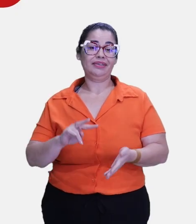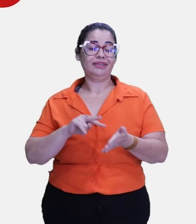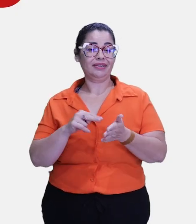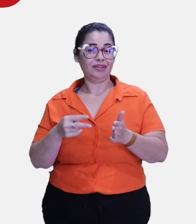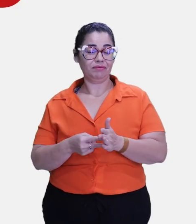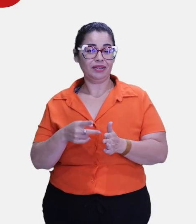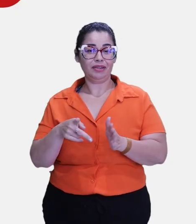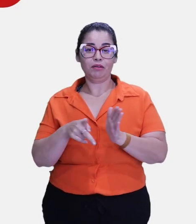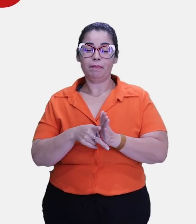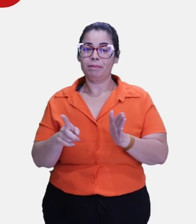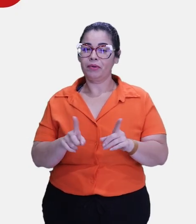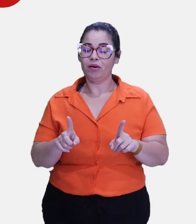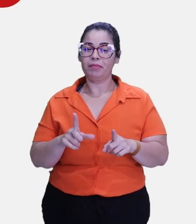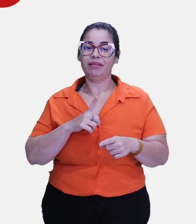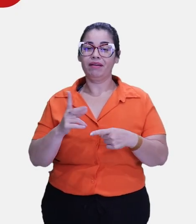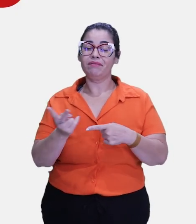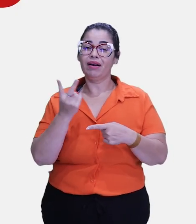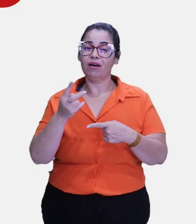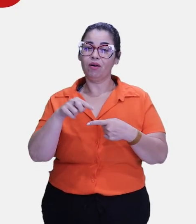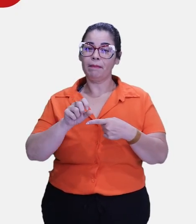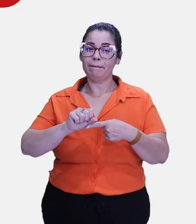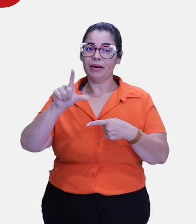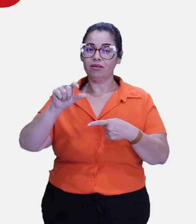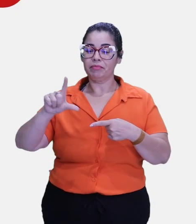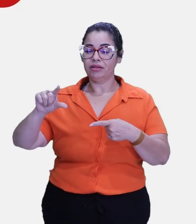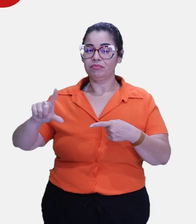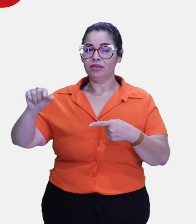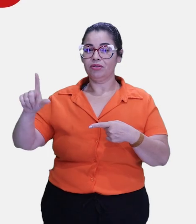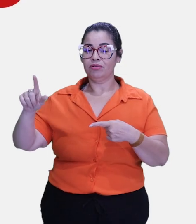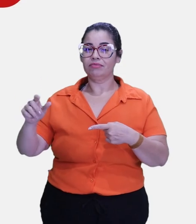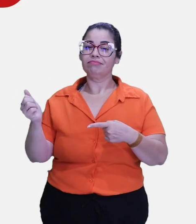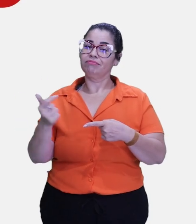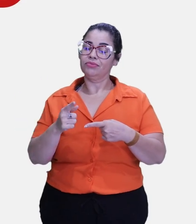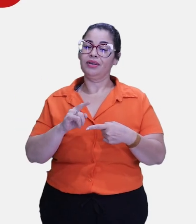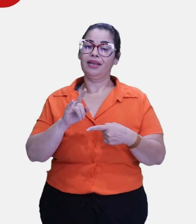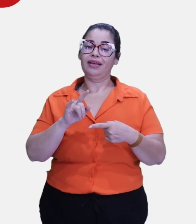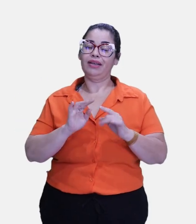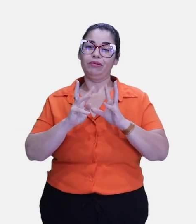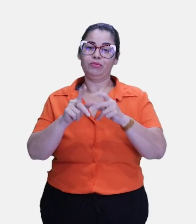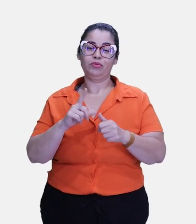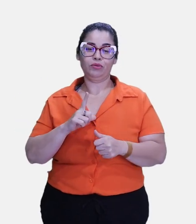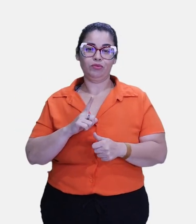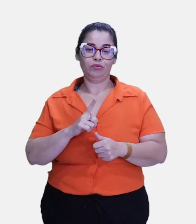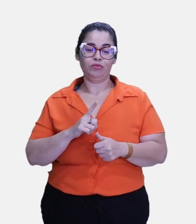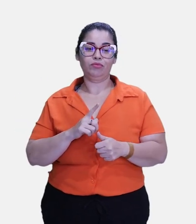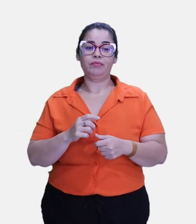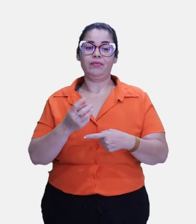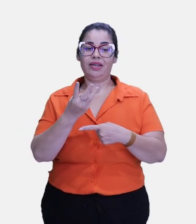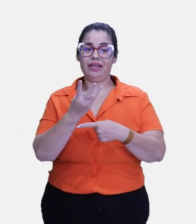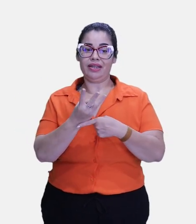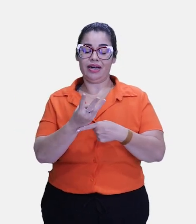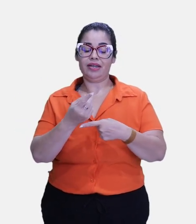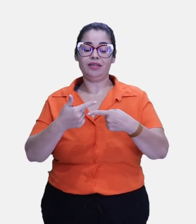Isso significa que as frações impróprias representam valores maiores do que um inteiro. Na